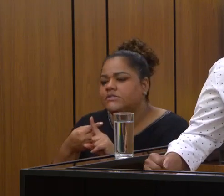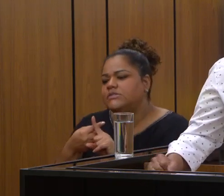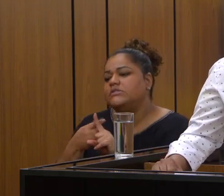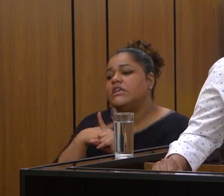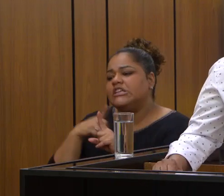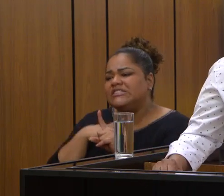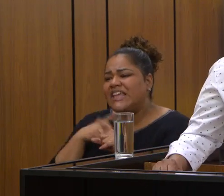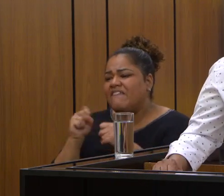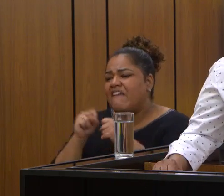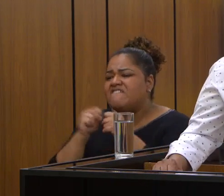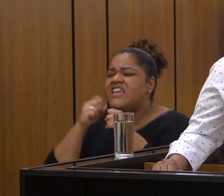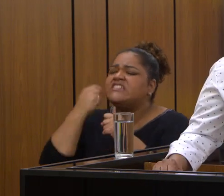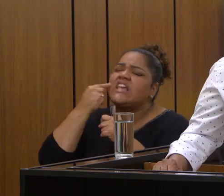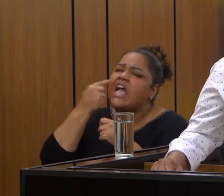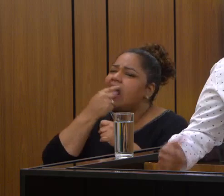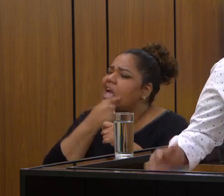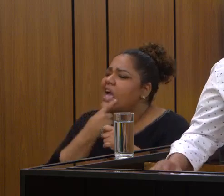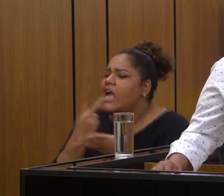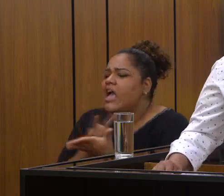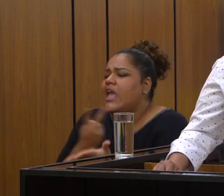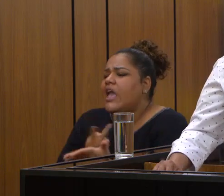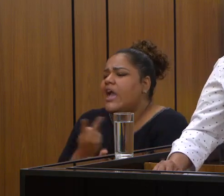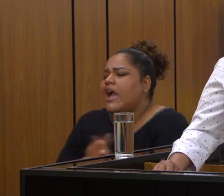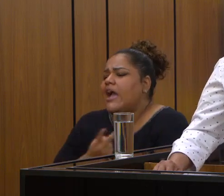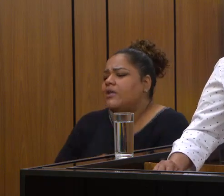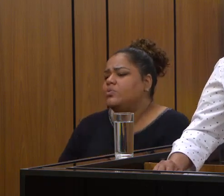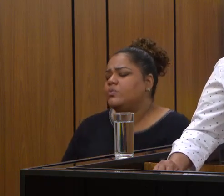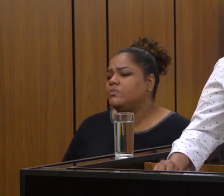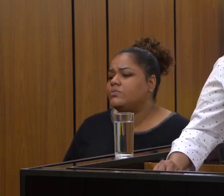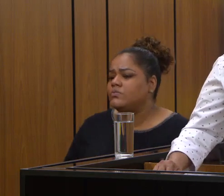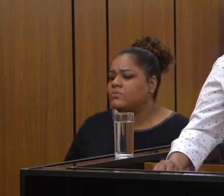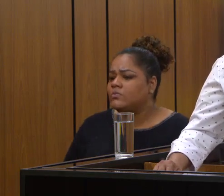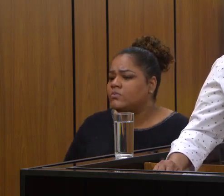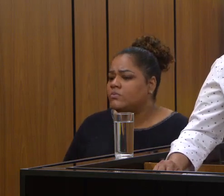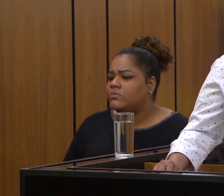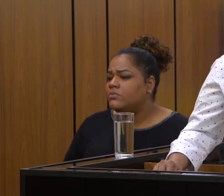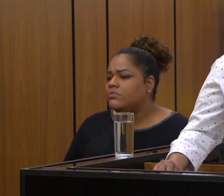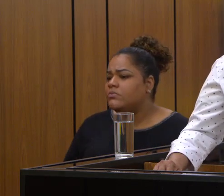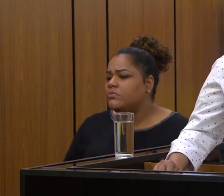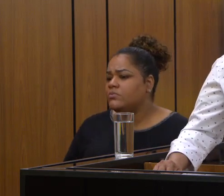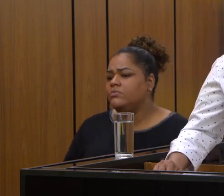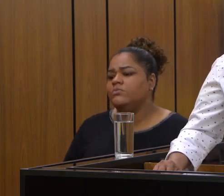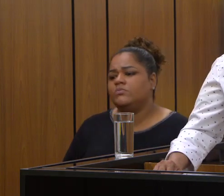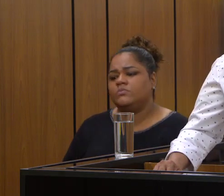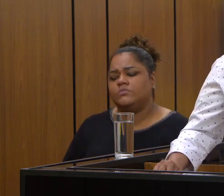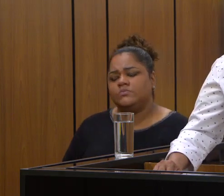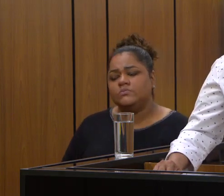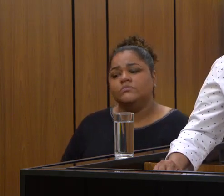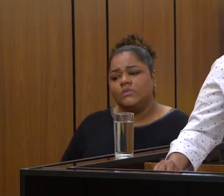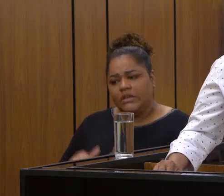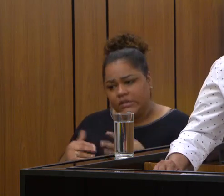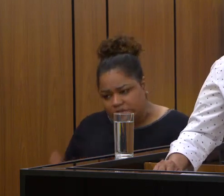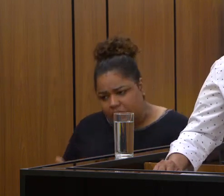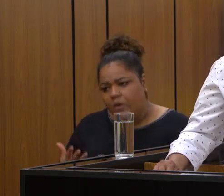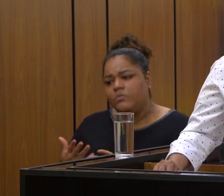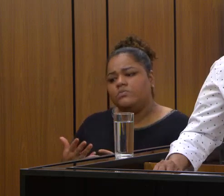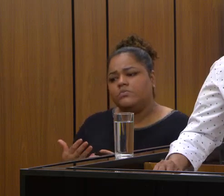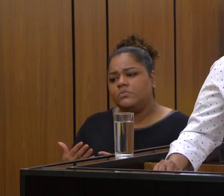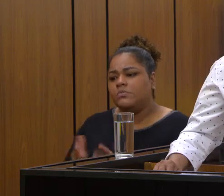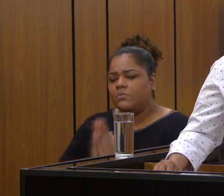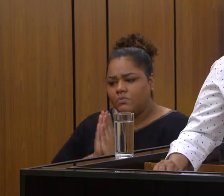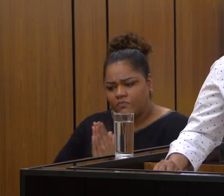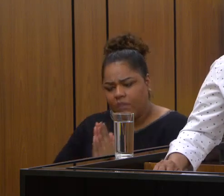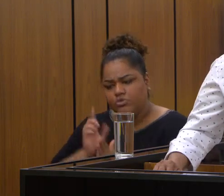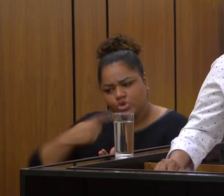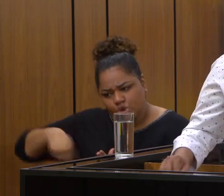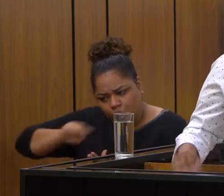mal feito em nossas em nossas bocas então gente vamos contar com